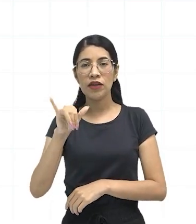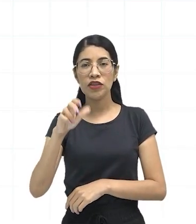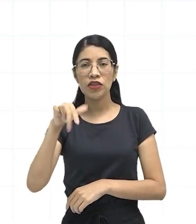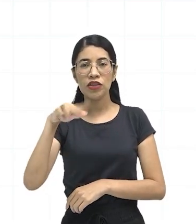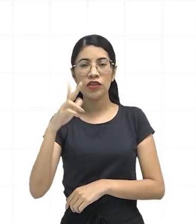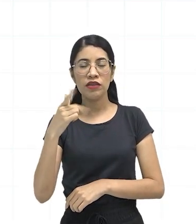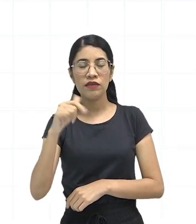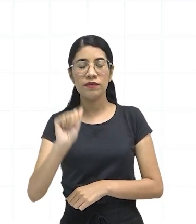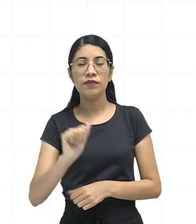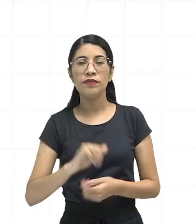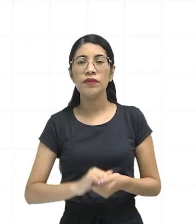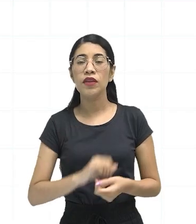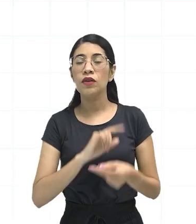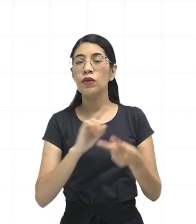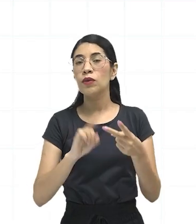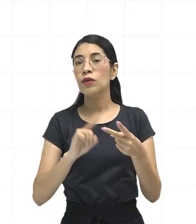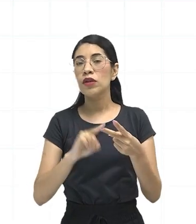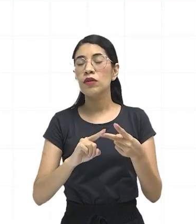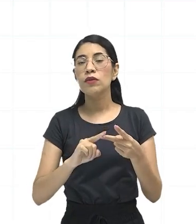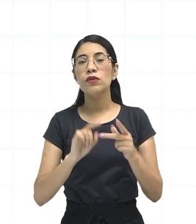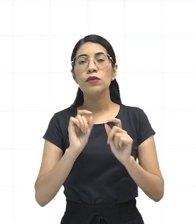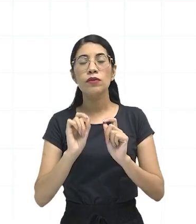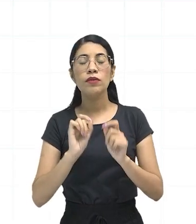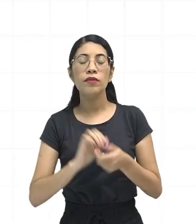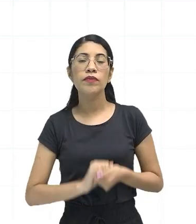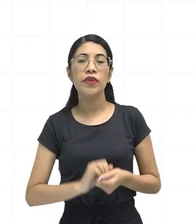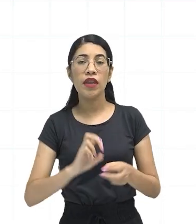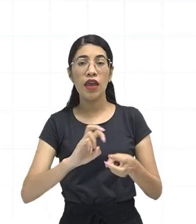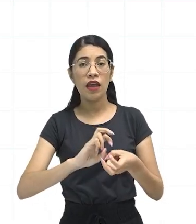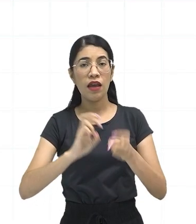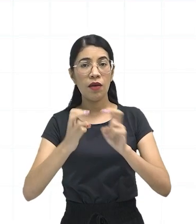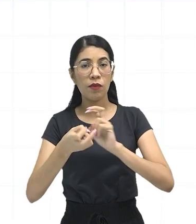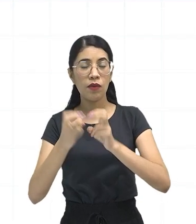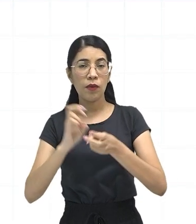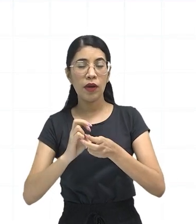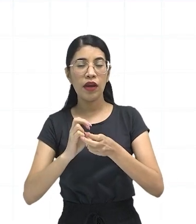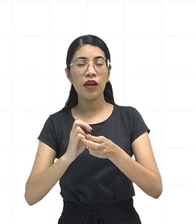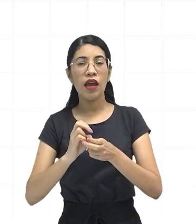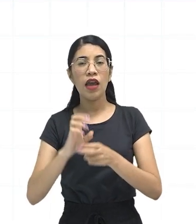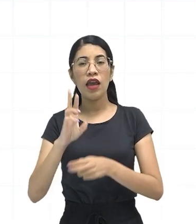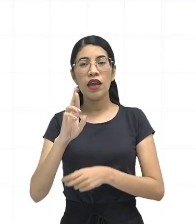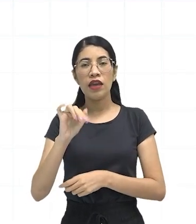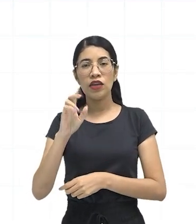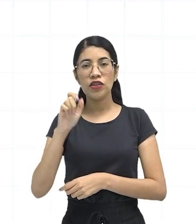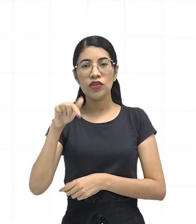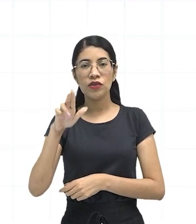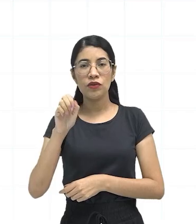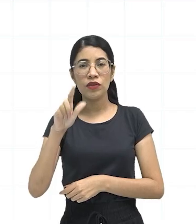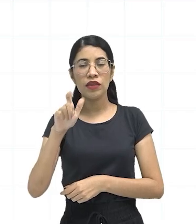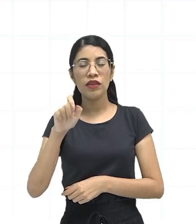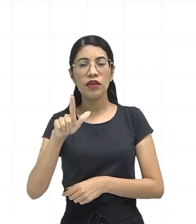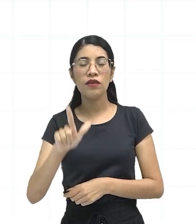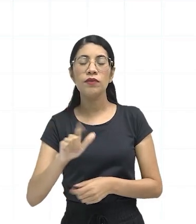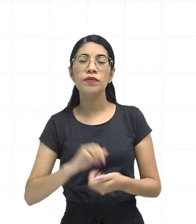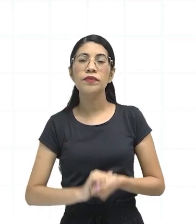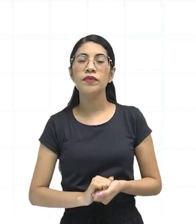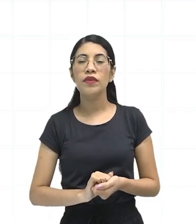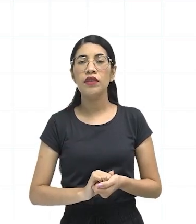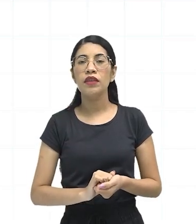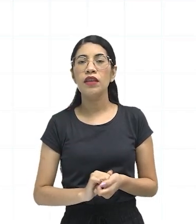certo? O segundo estilo é a capoeira regional. Vamos conhecer? Na